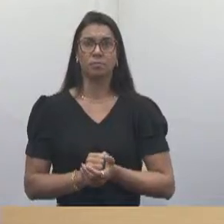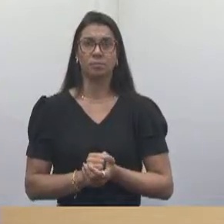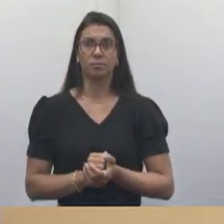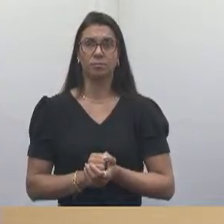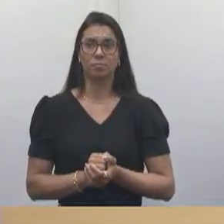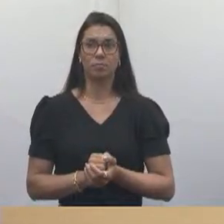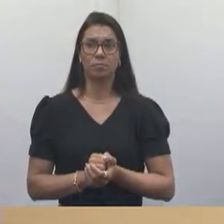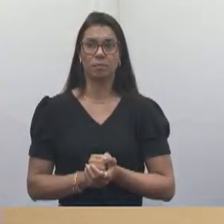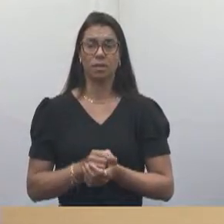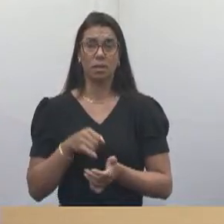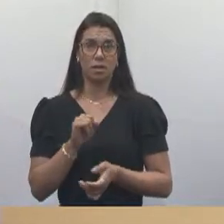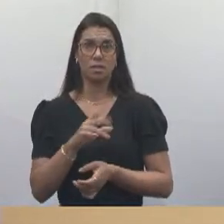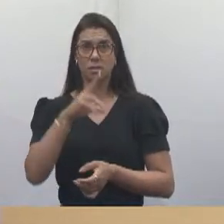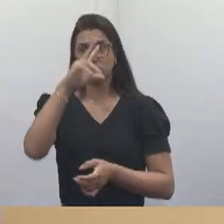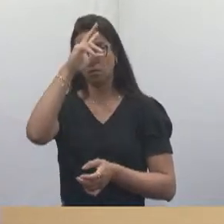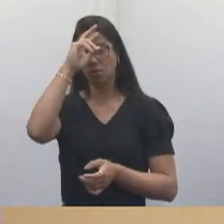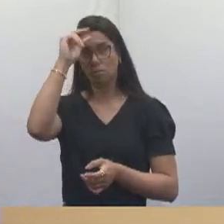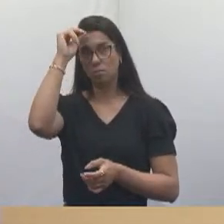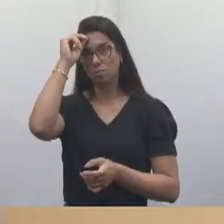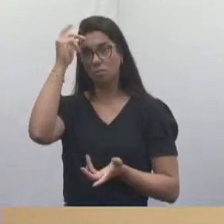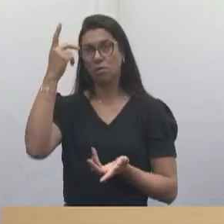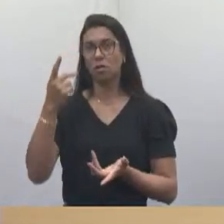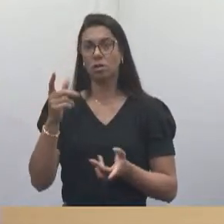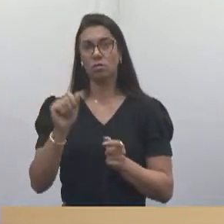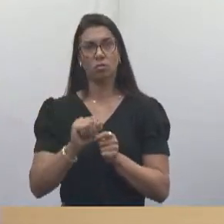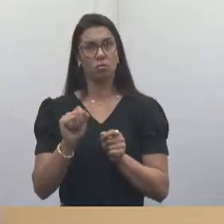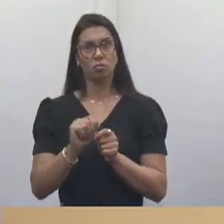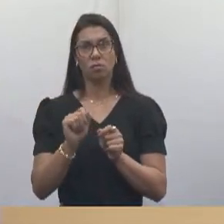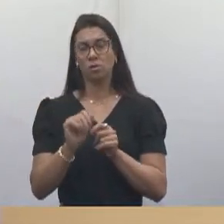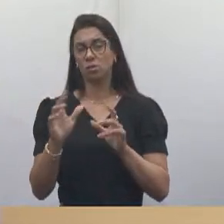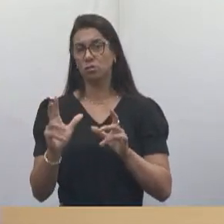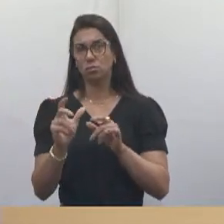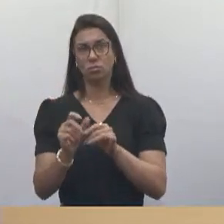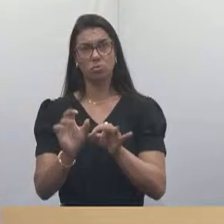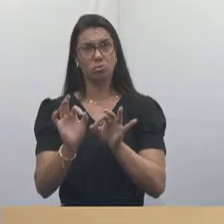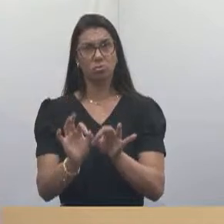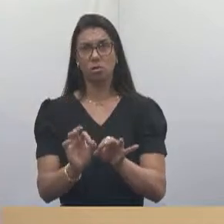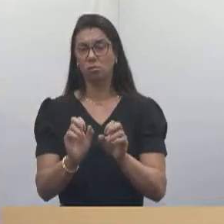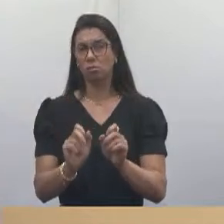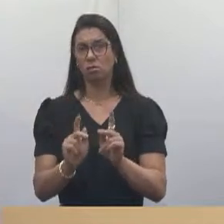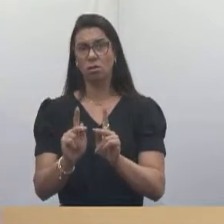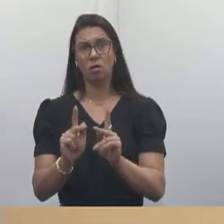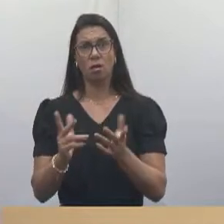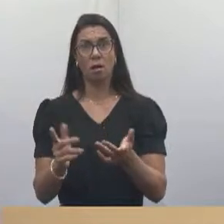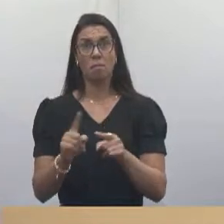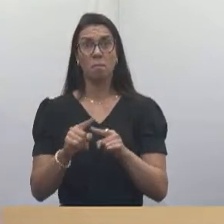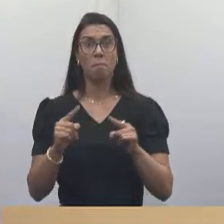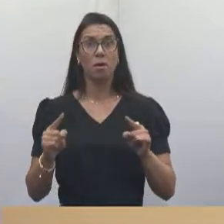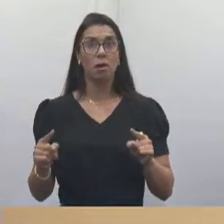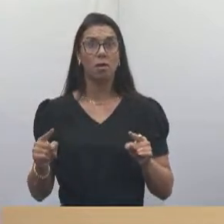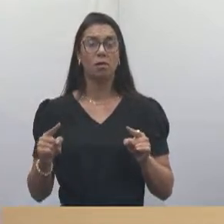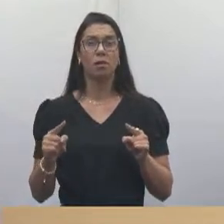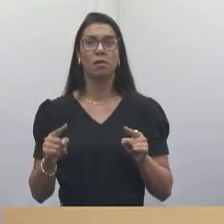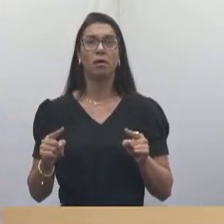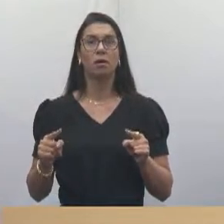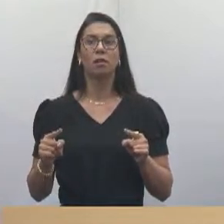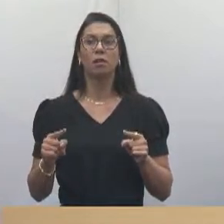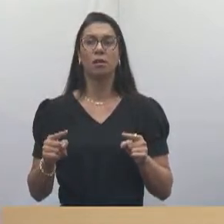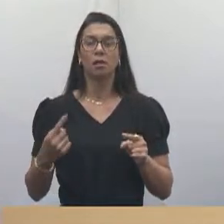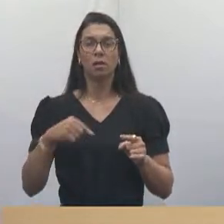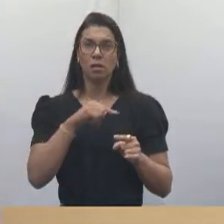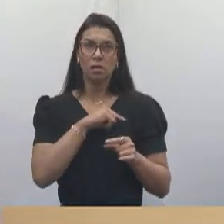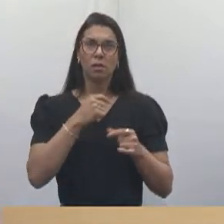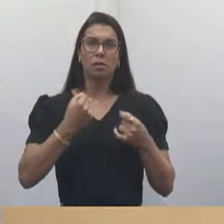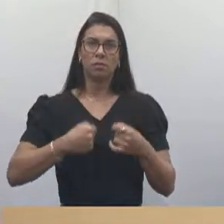se o prefeito atendeu, aquilo que deveria ser atendido? Mas eu acho que nós temos